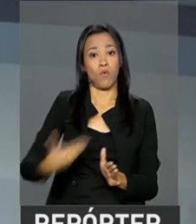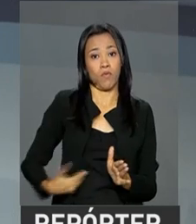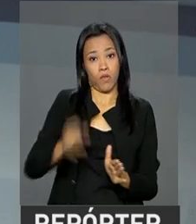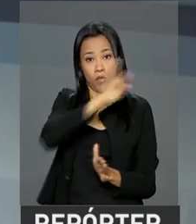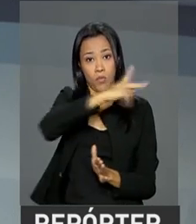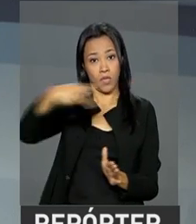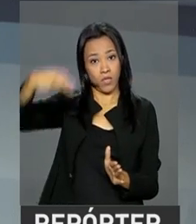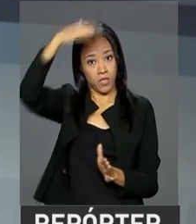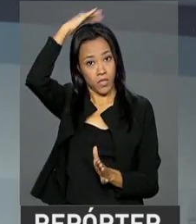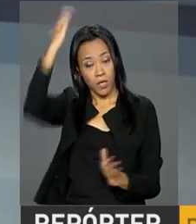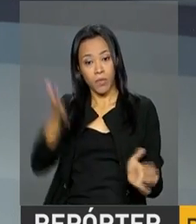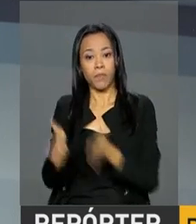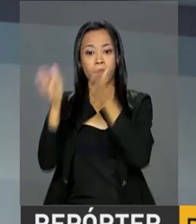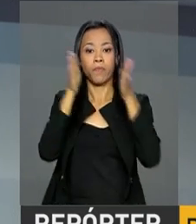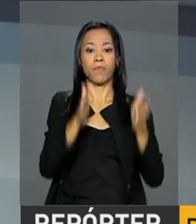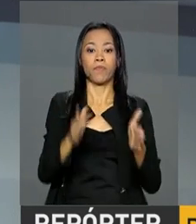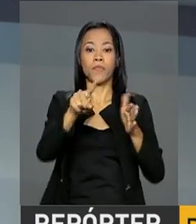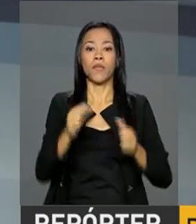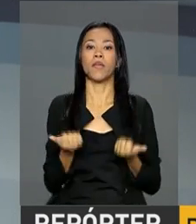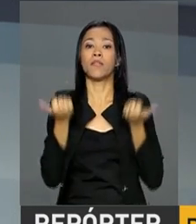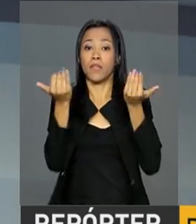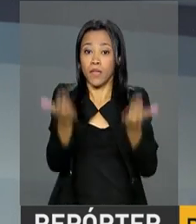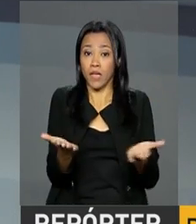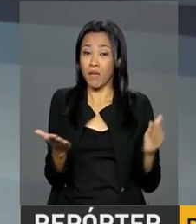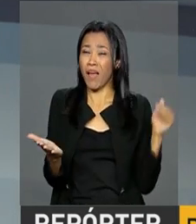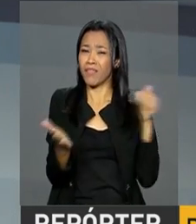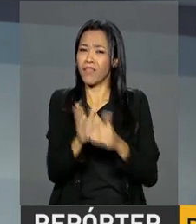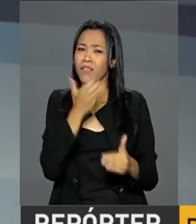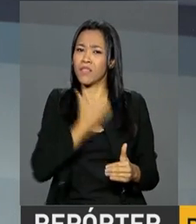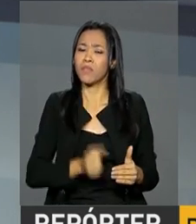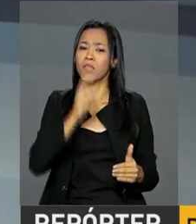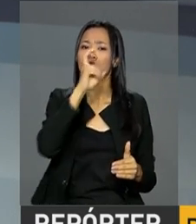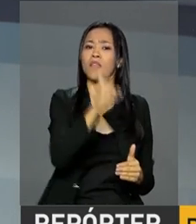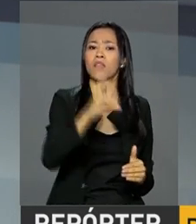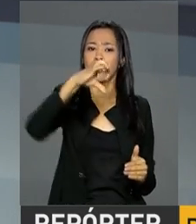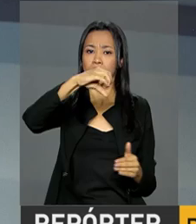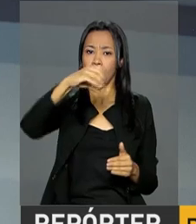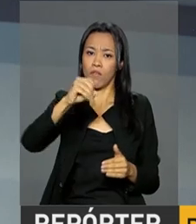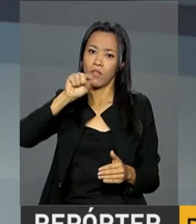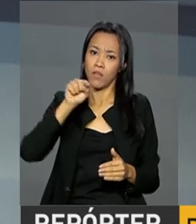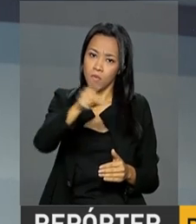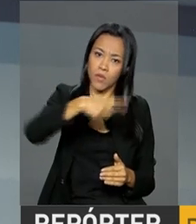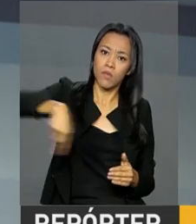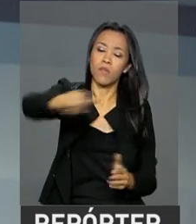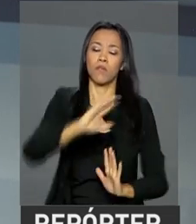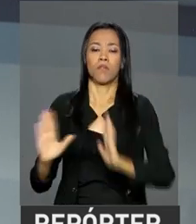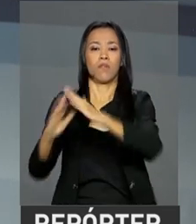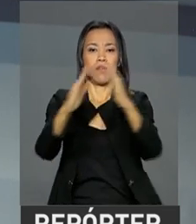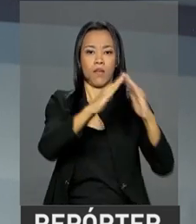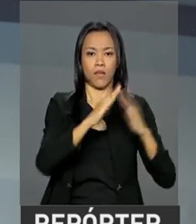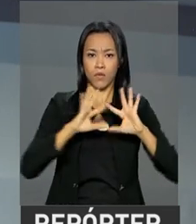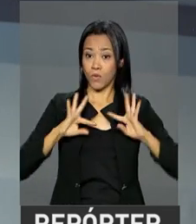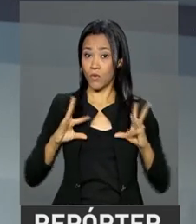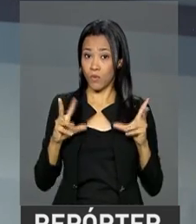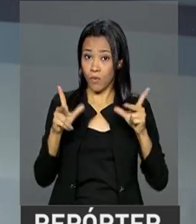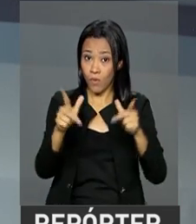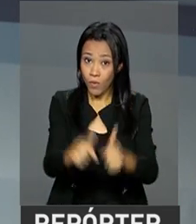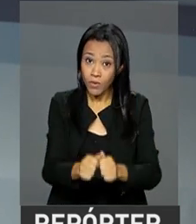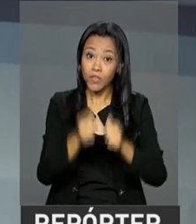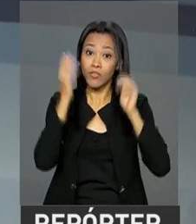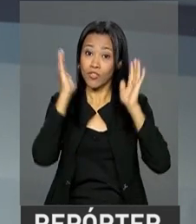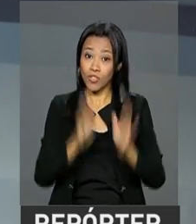entregamos até dezembro 590.000 unidades todas elas com os compromissos